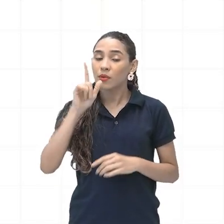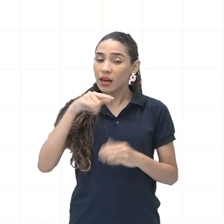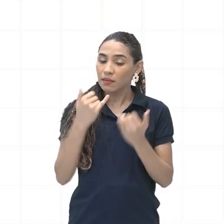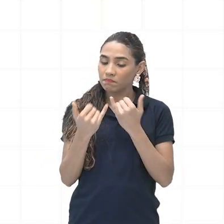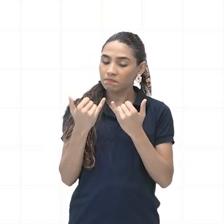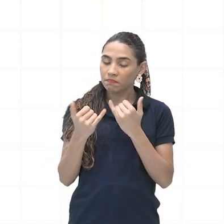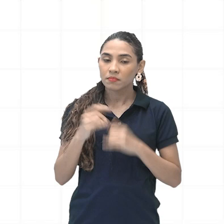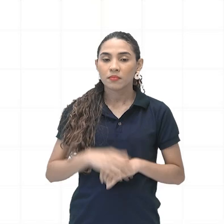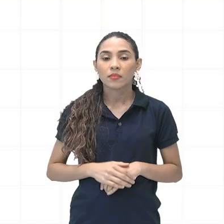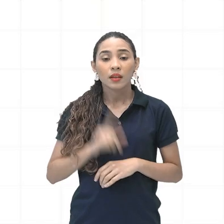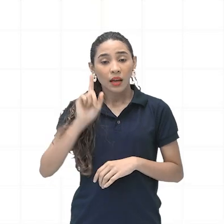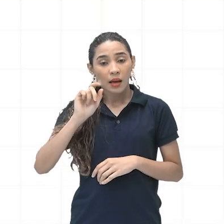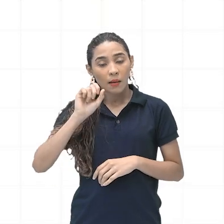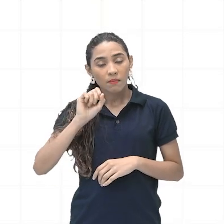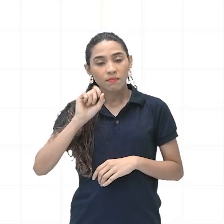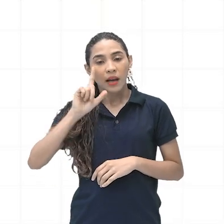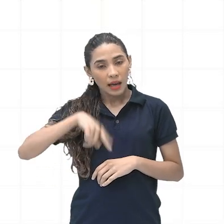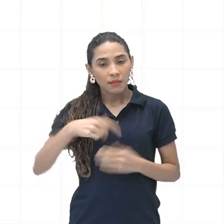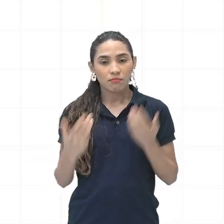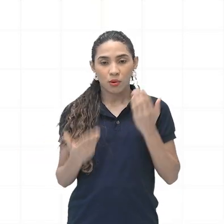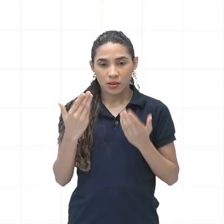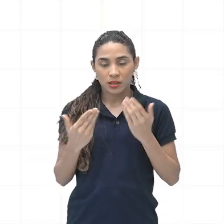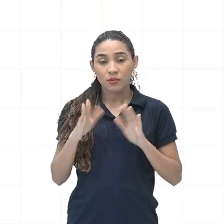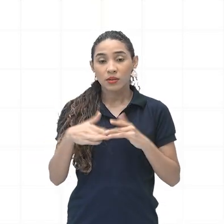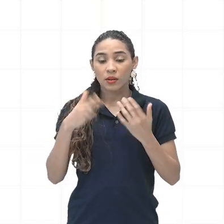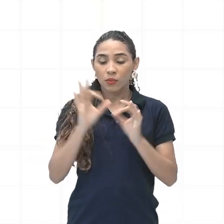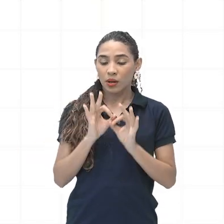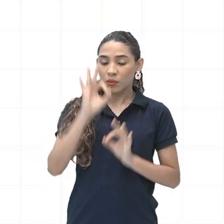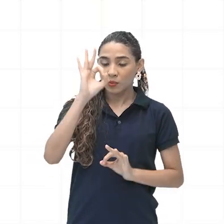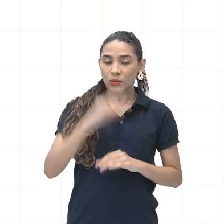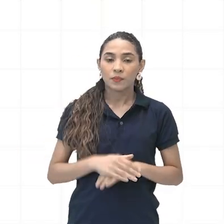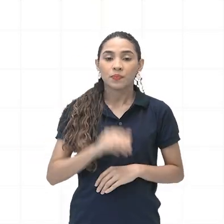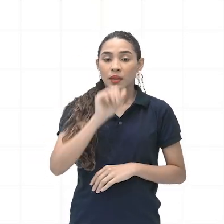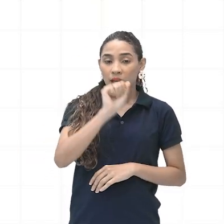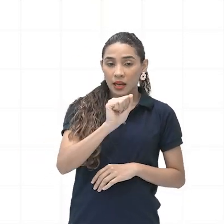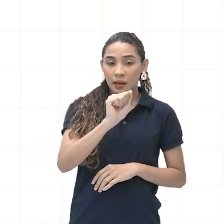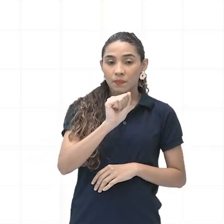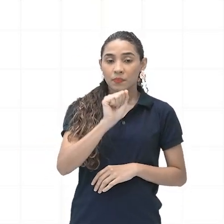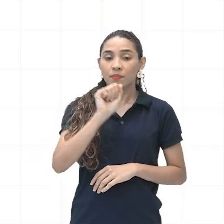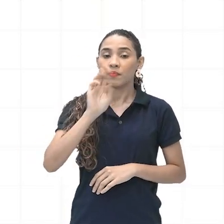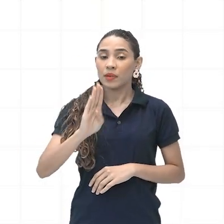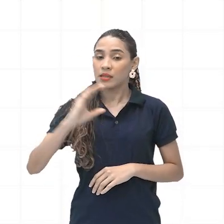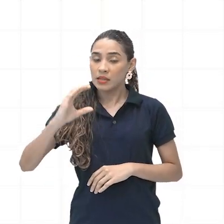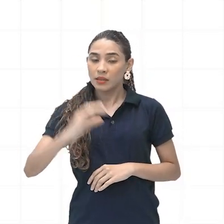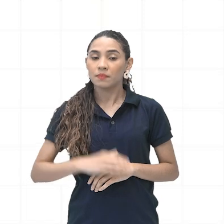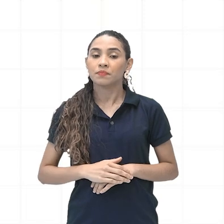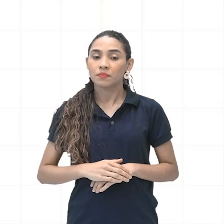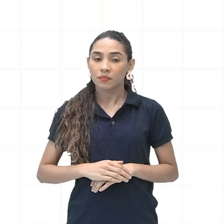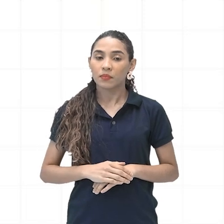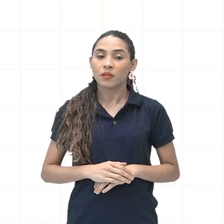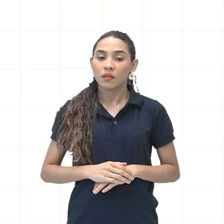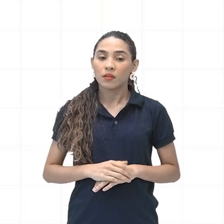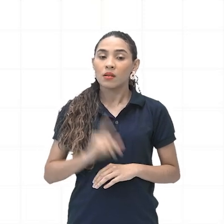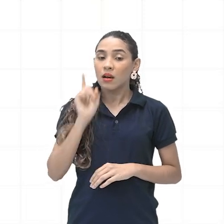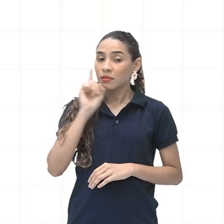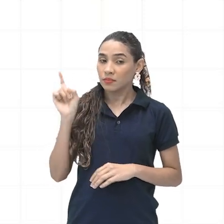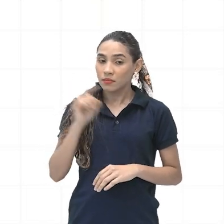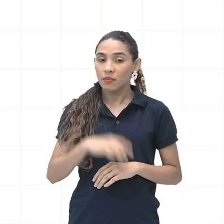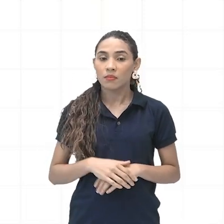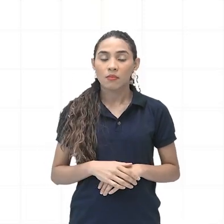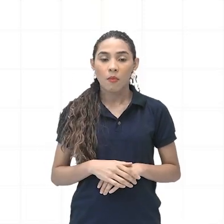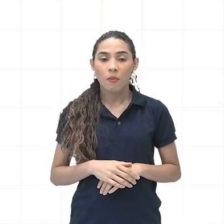semelhantes, vale a proporção. Então, a altura do triângulo ADC está para esse